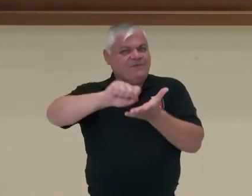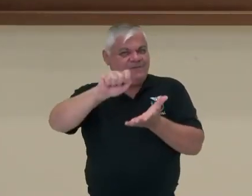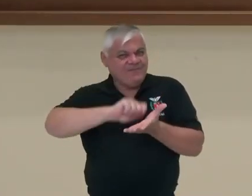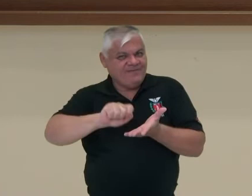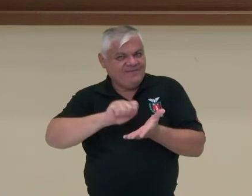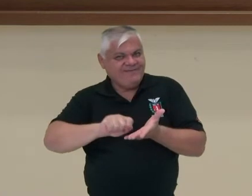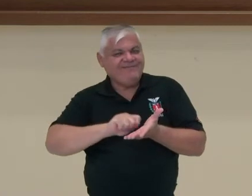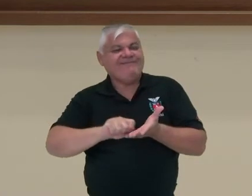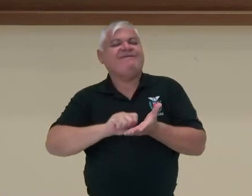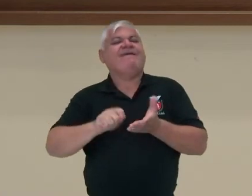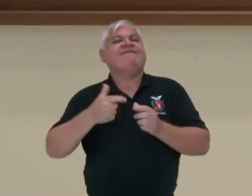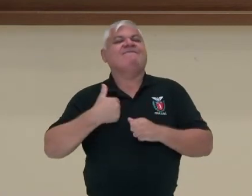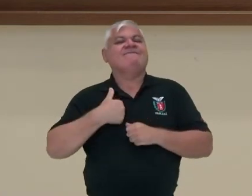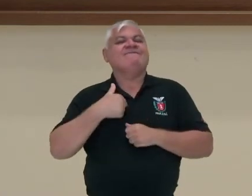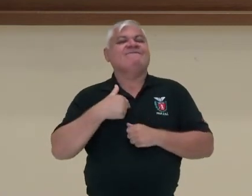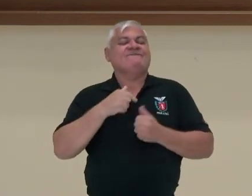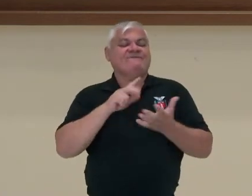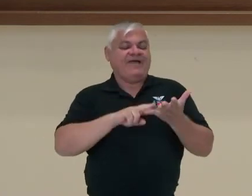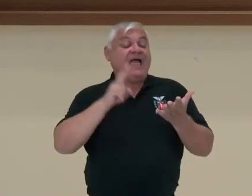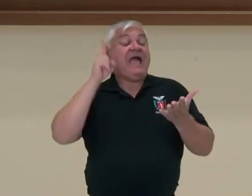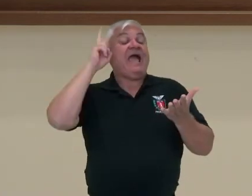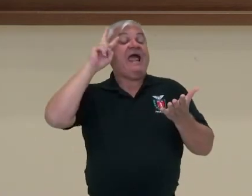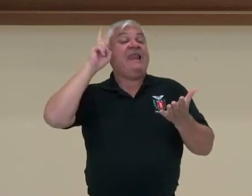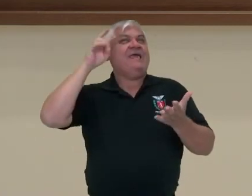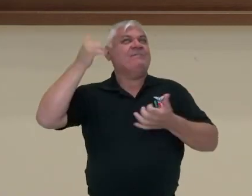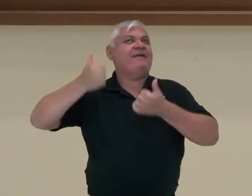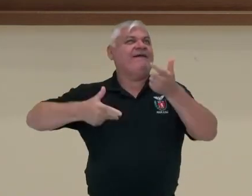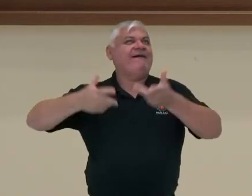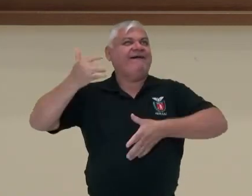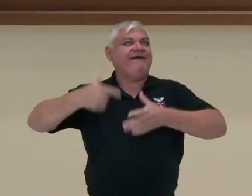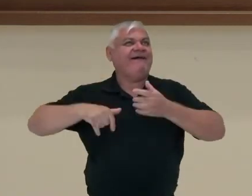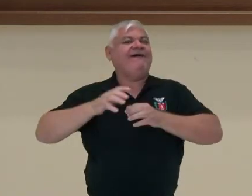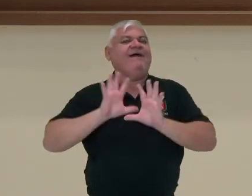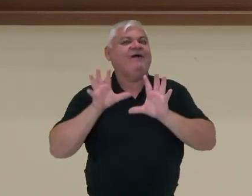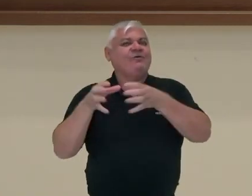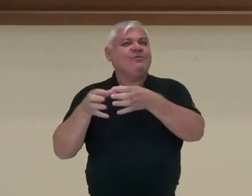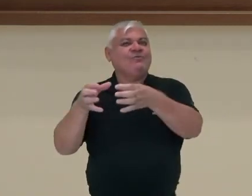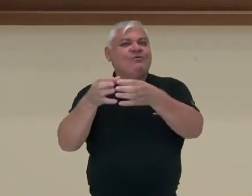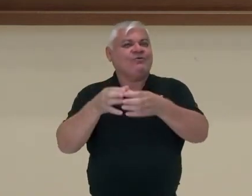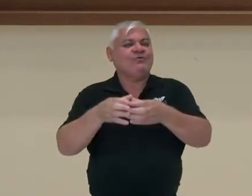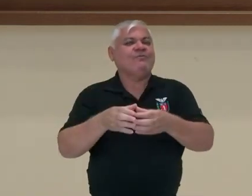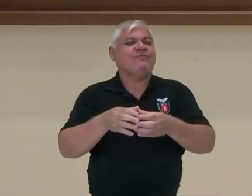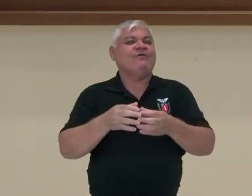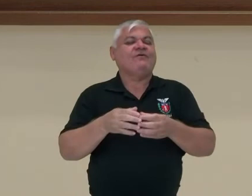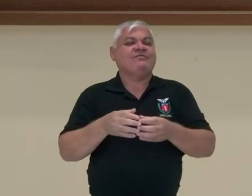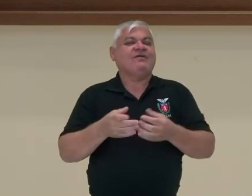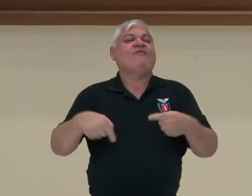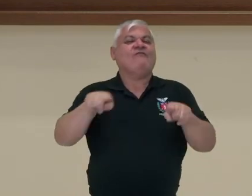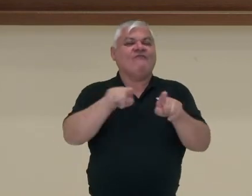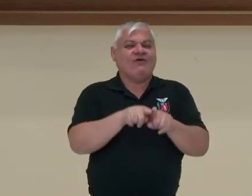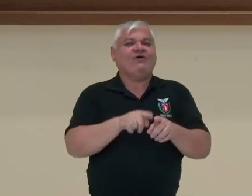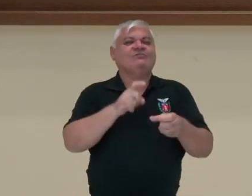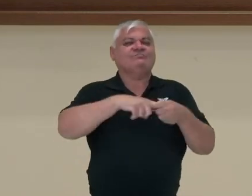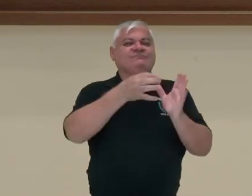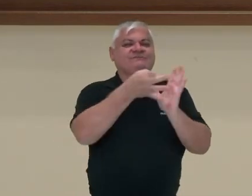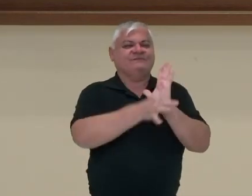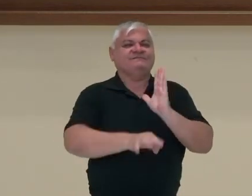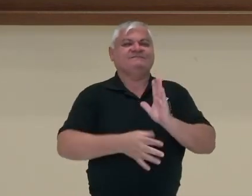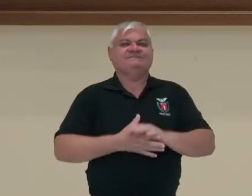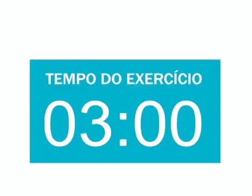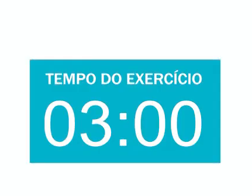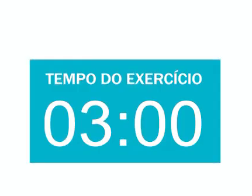no caderno de vocês, vão lembrar do que nós falamos, vão responder e nós voltamos, então, com a correção.